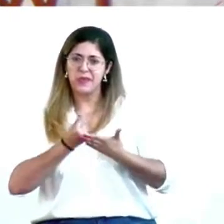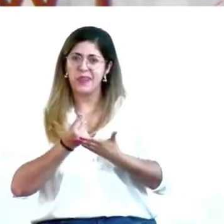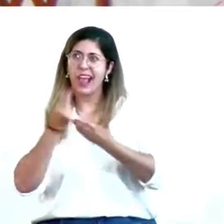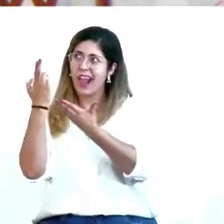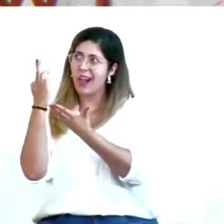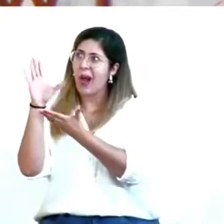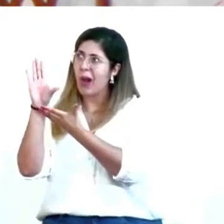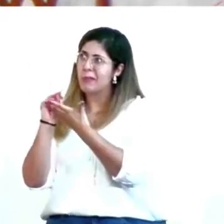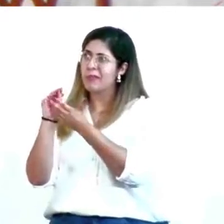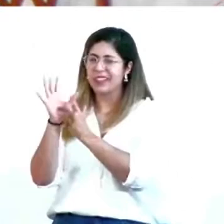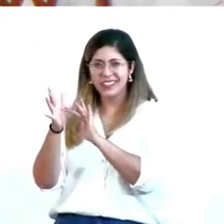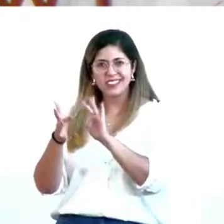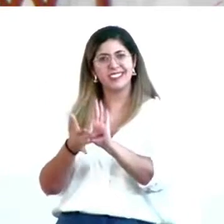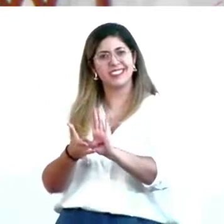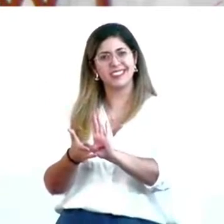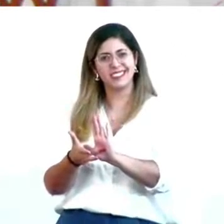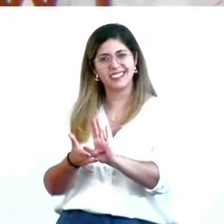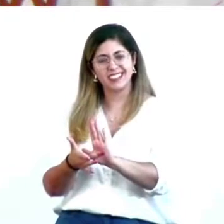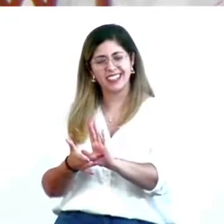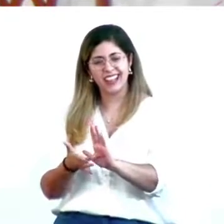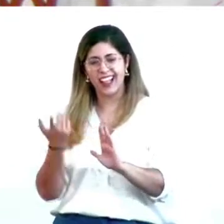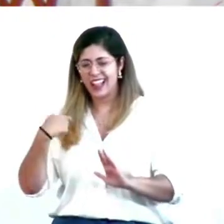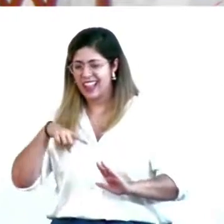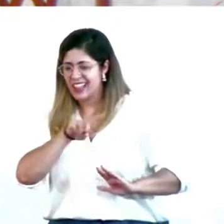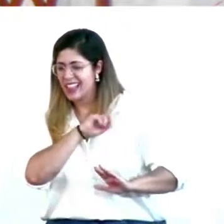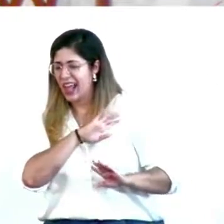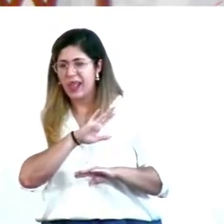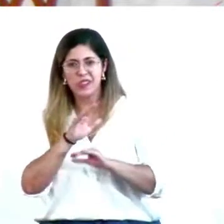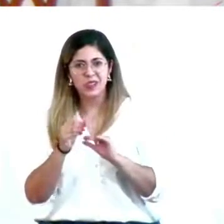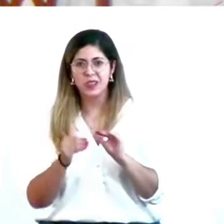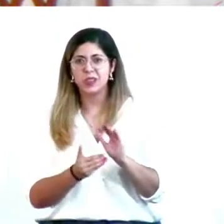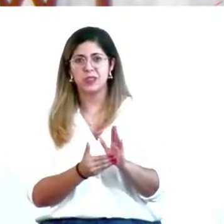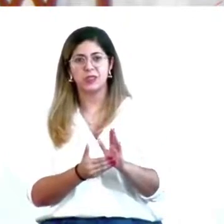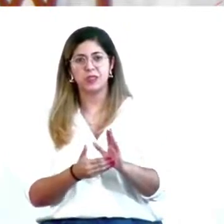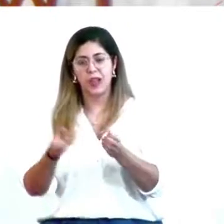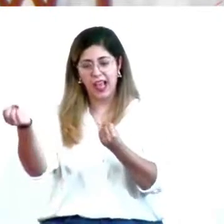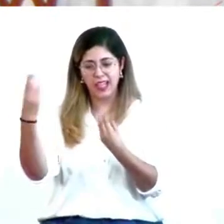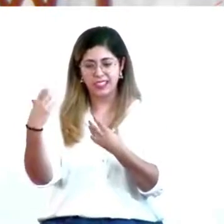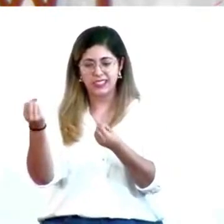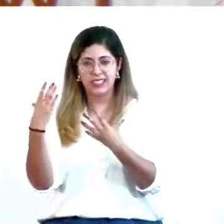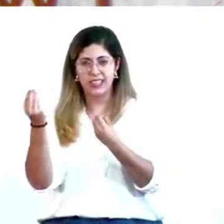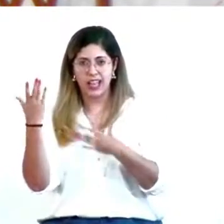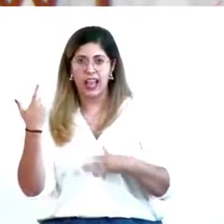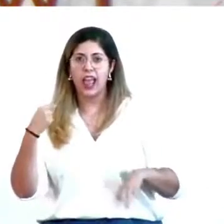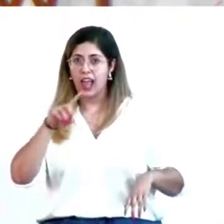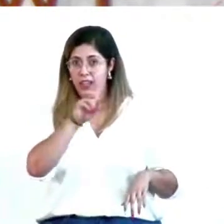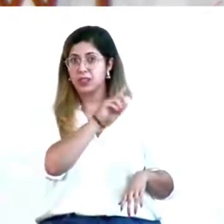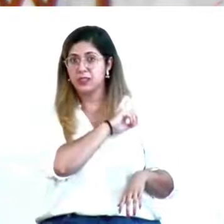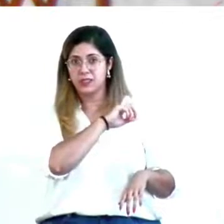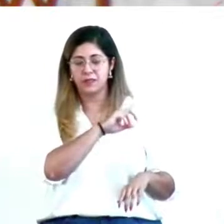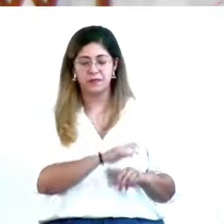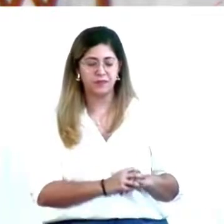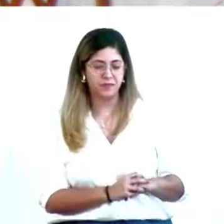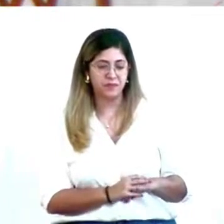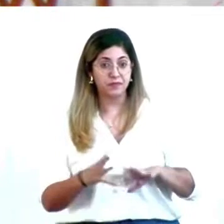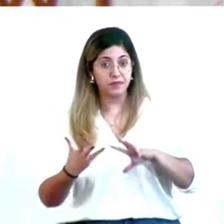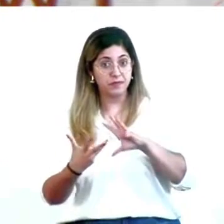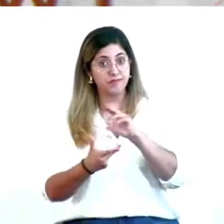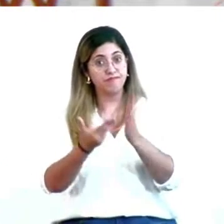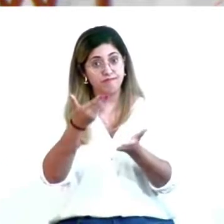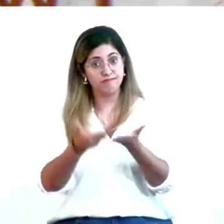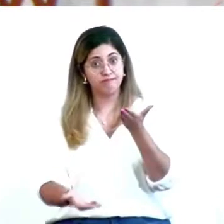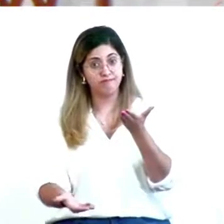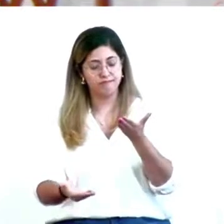isso, eu posso desenvolver as virtudes que Ele comunica a mim, neste mundo